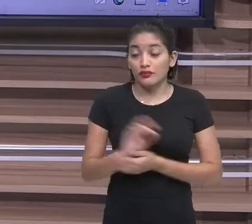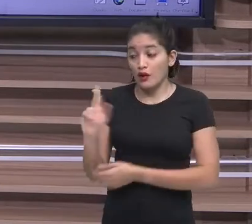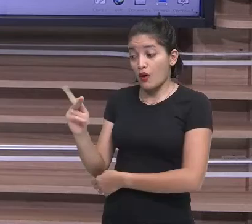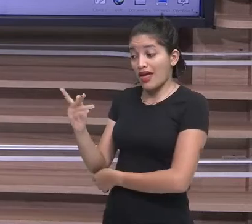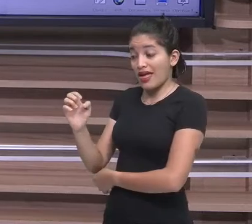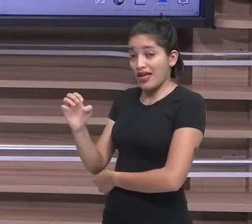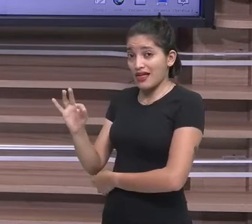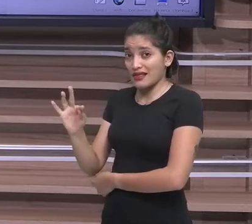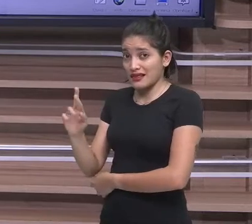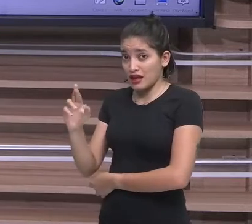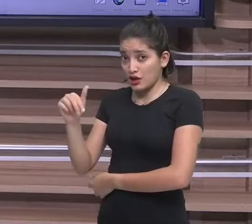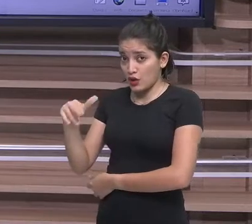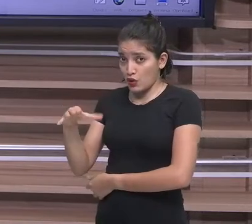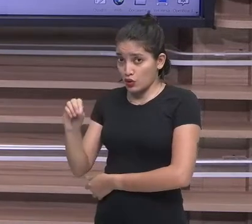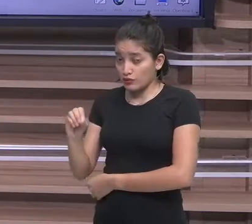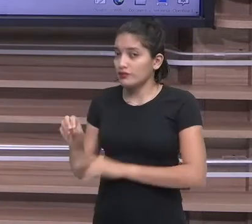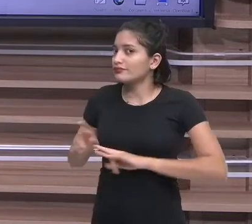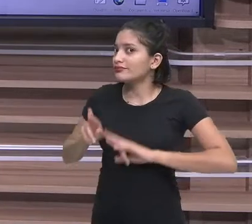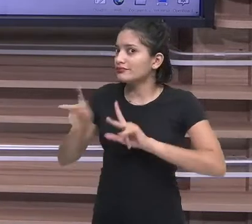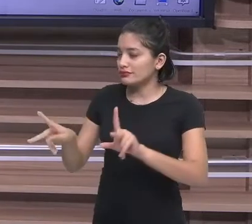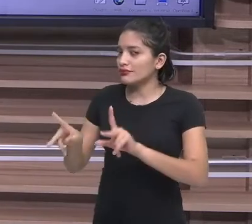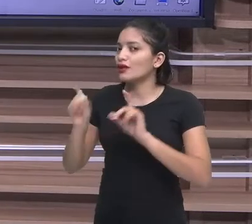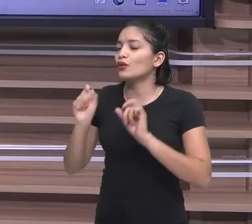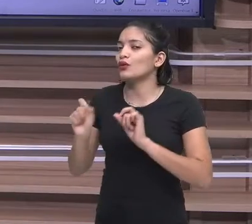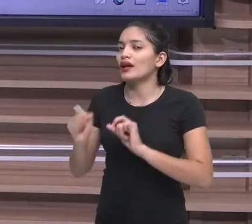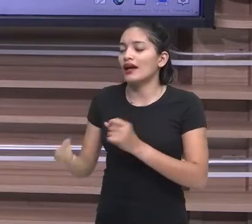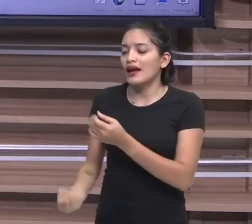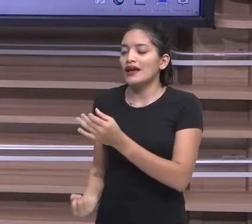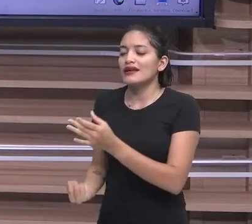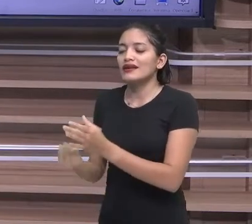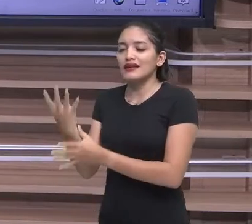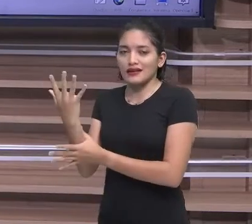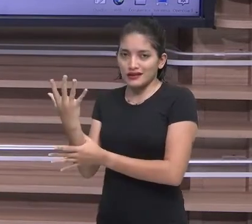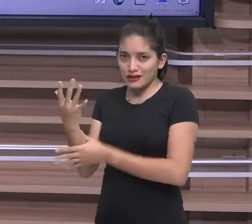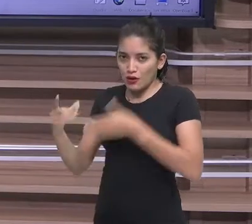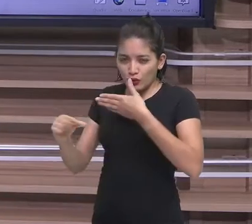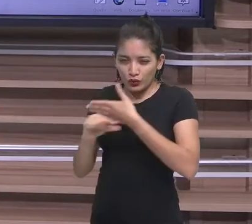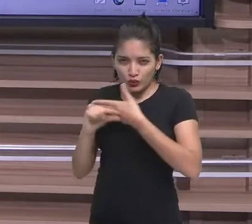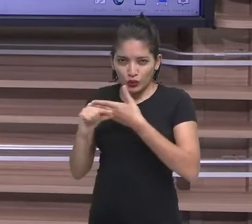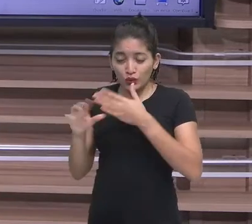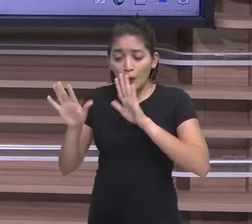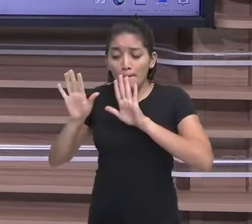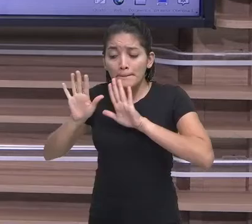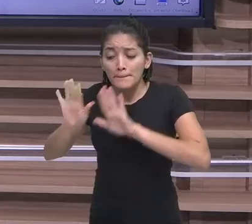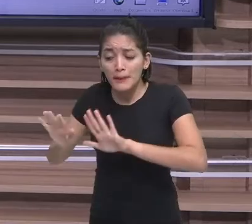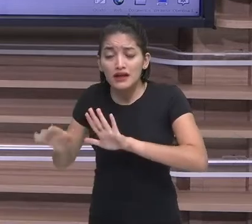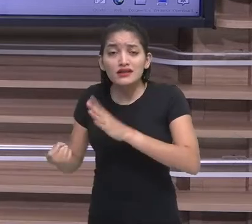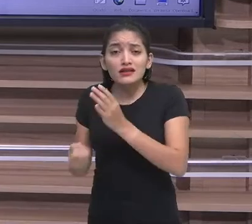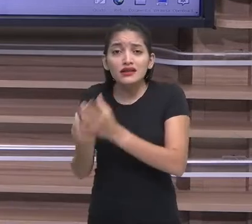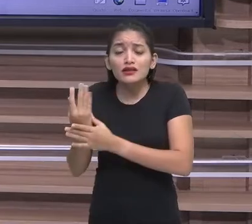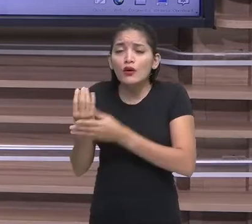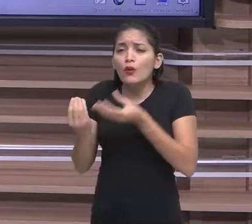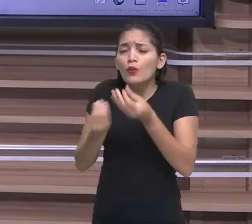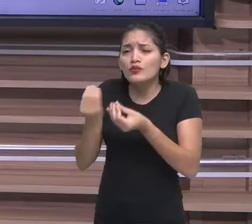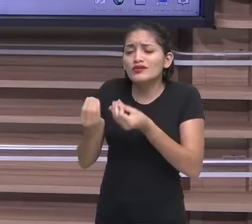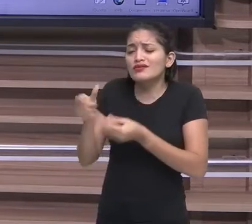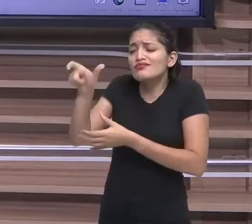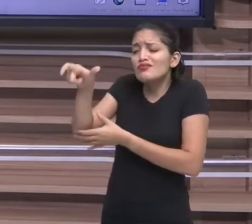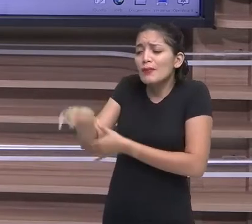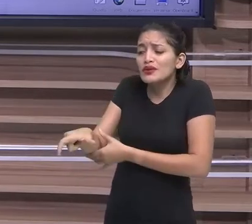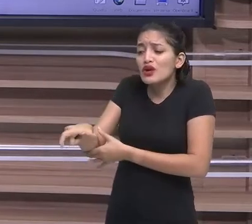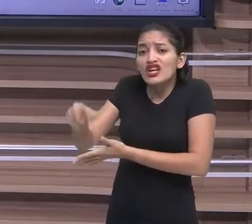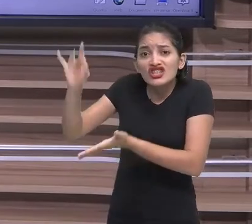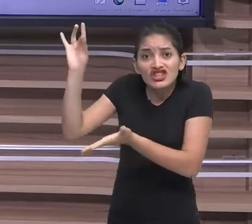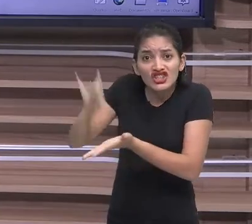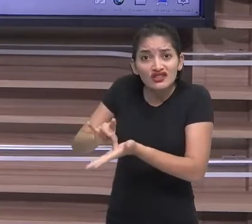é diferente. É uma criação do Fernando Pessoa, mas é uma criação como se fosse uma pessoa. Na